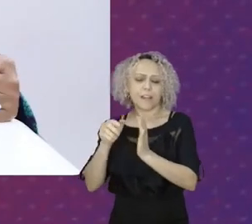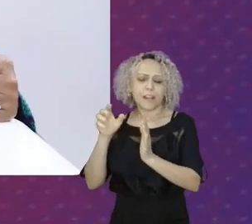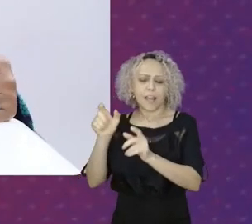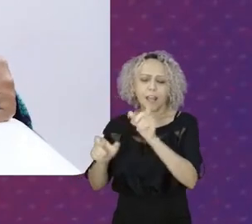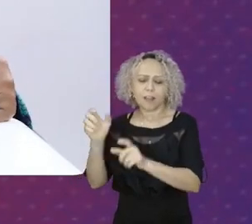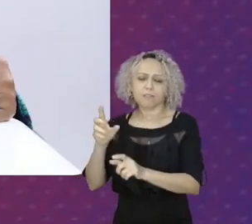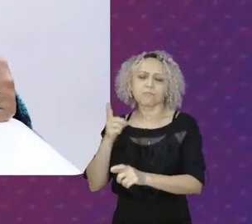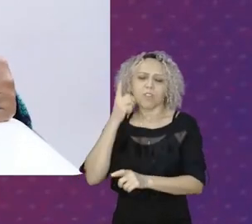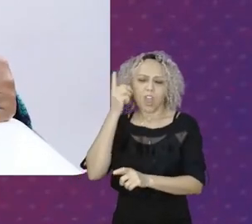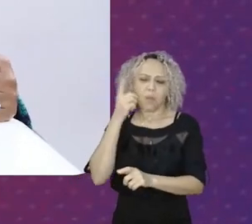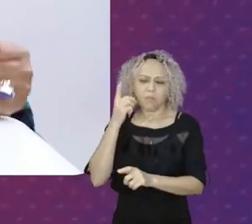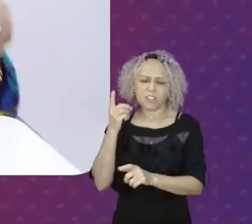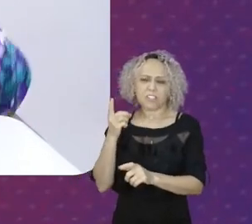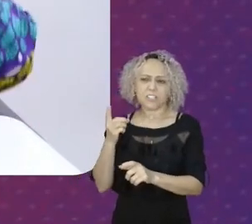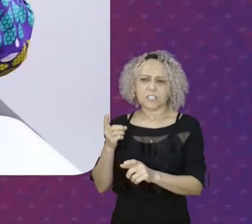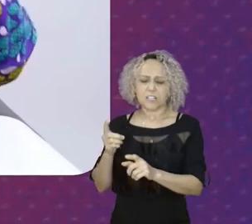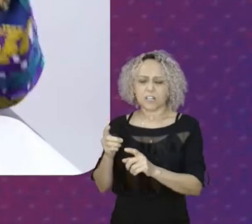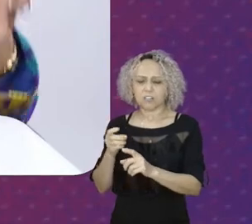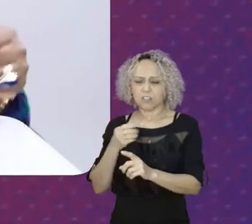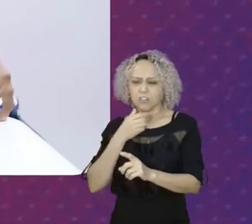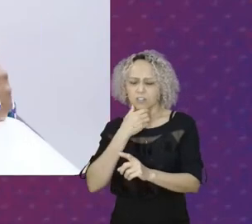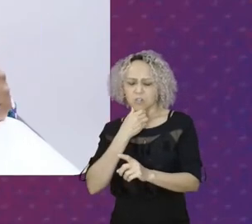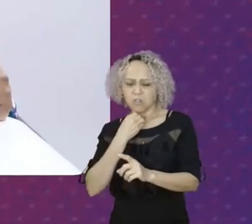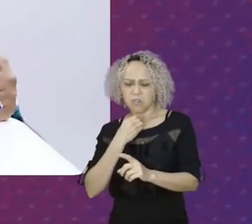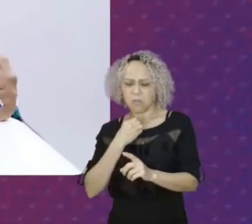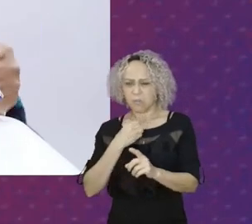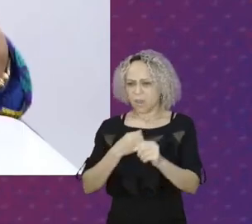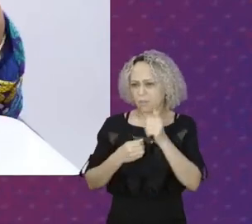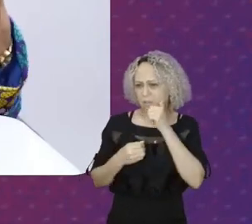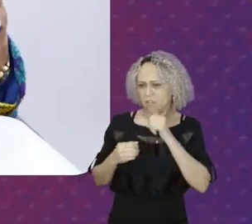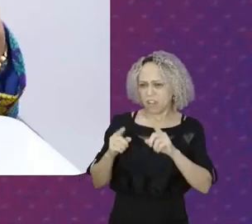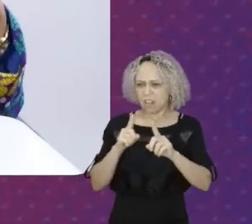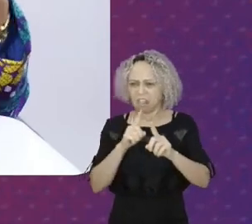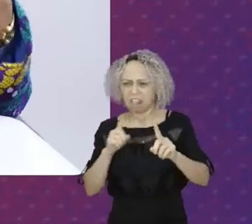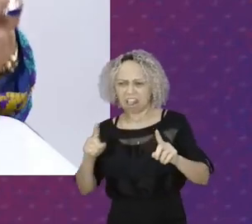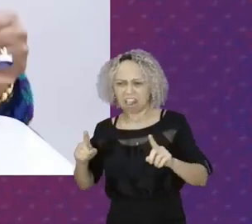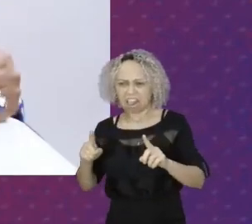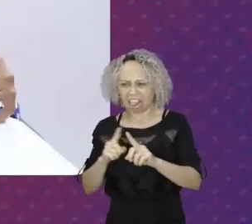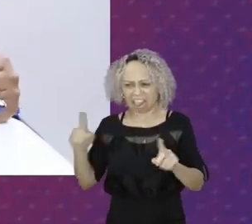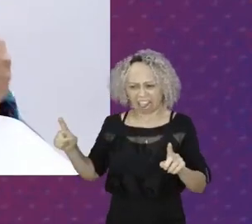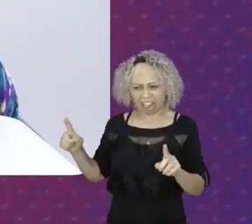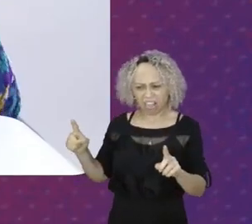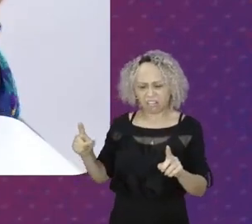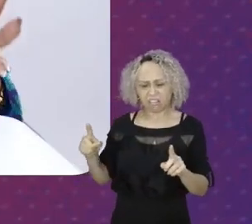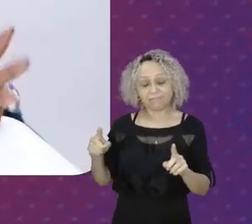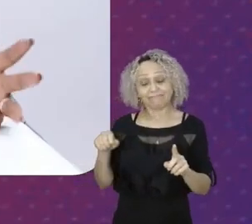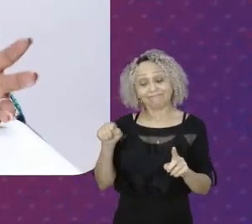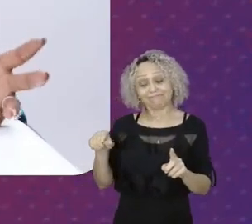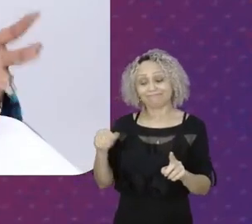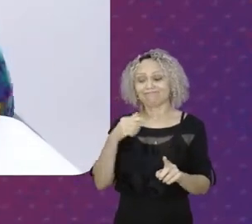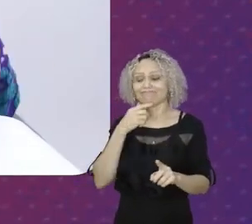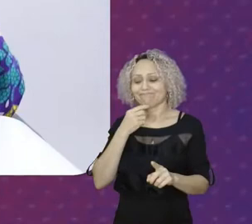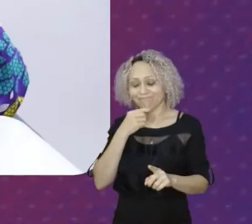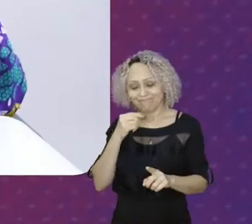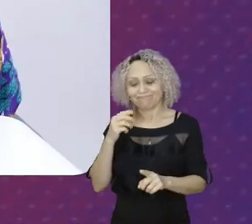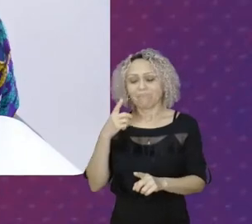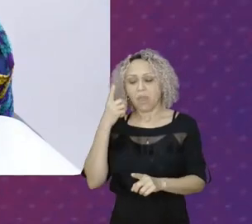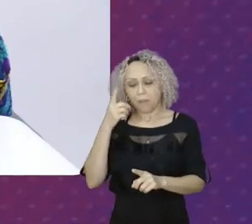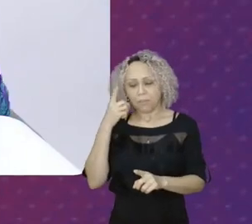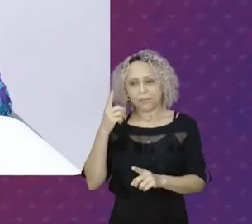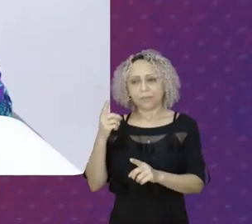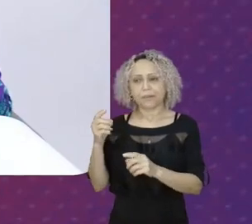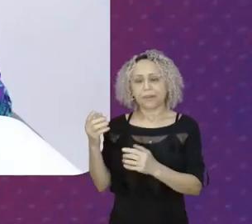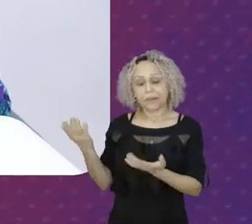misóginos, que, enfim, defende tradição, família e propriedade, e que